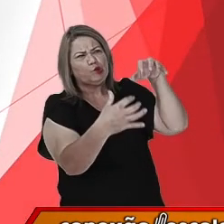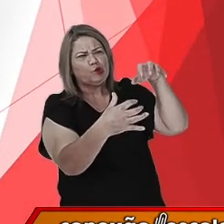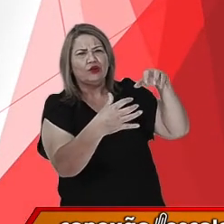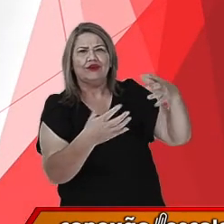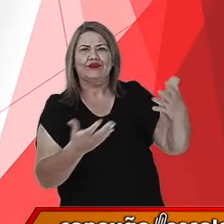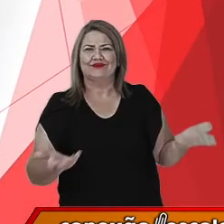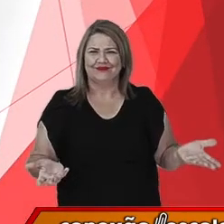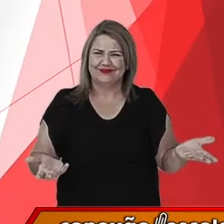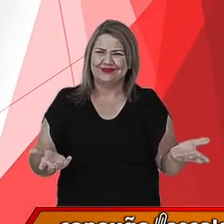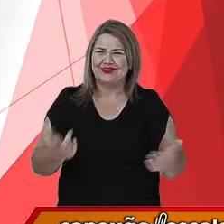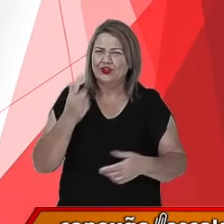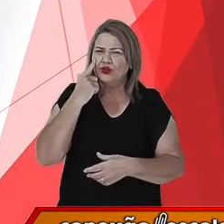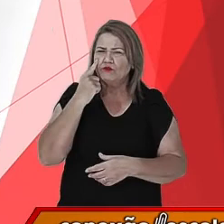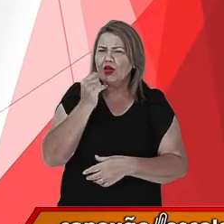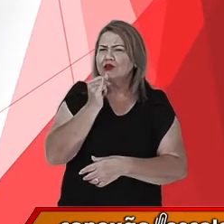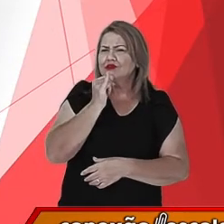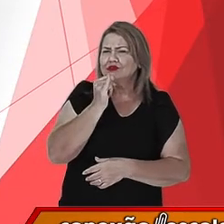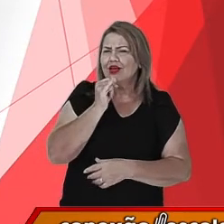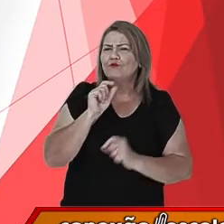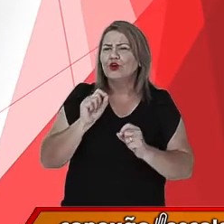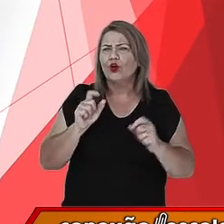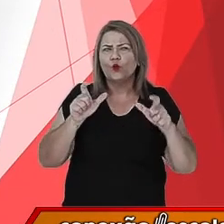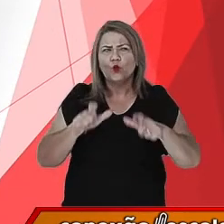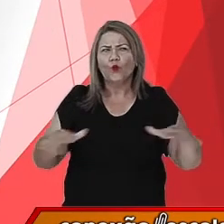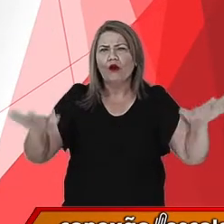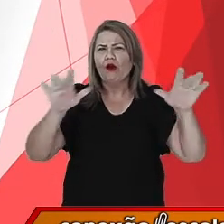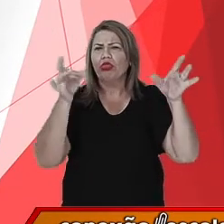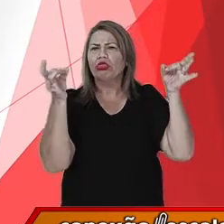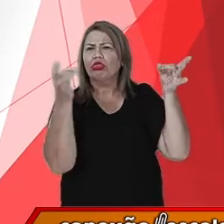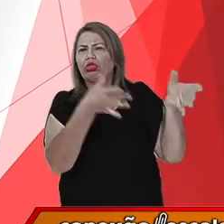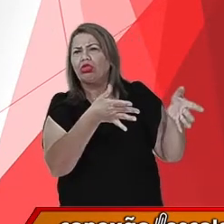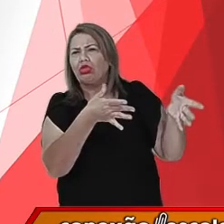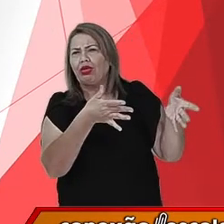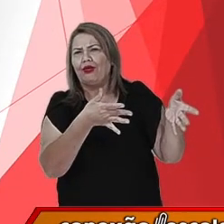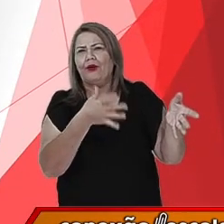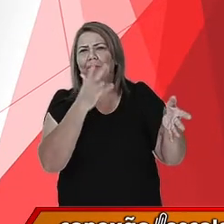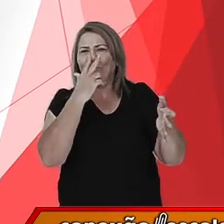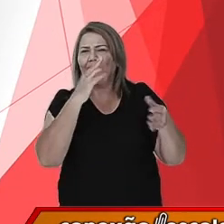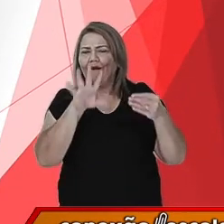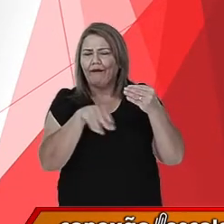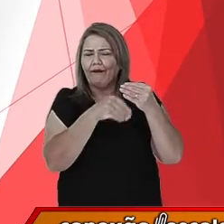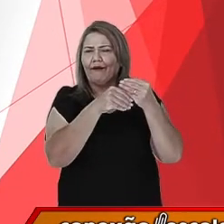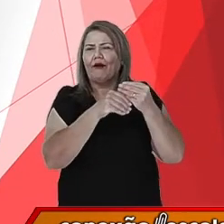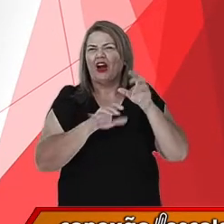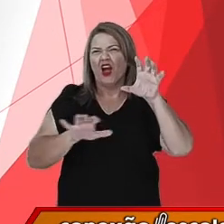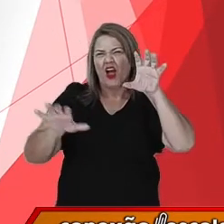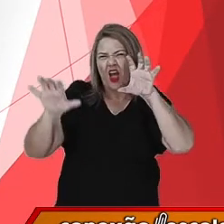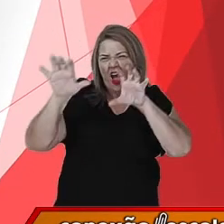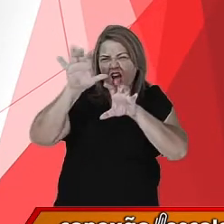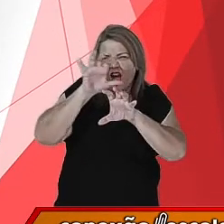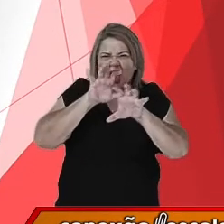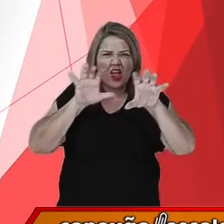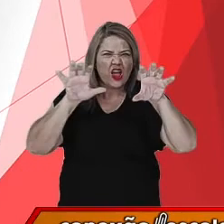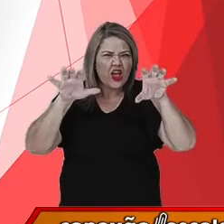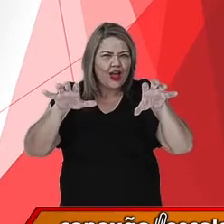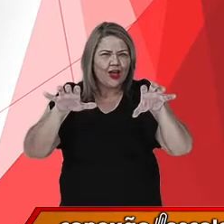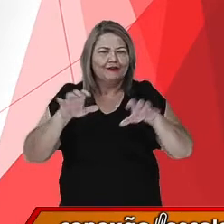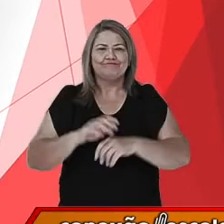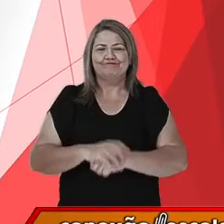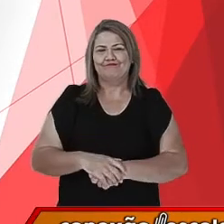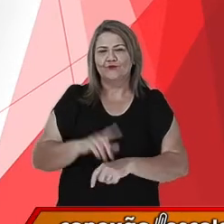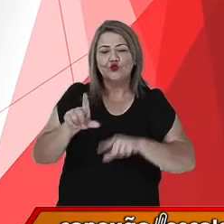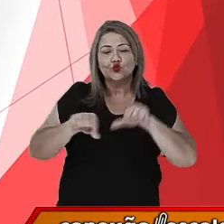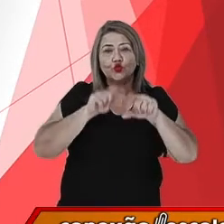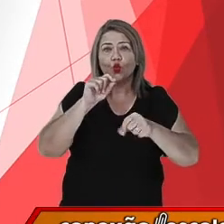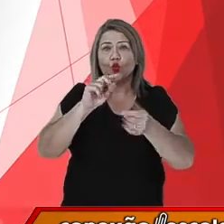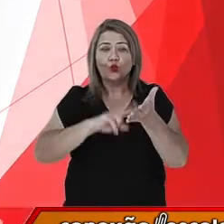temos aqui exemplos de que o lugar é abandonado, colaborando para esse cenário sombrio. Seleção vocabular. Olha as